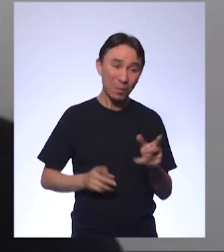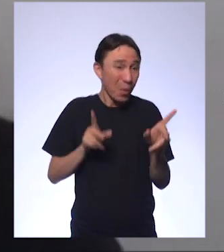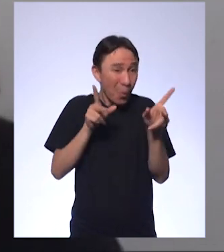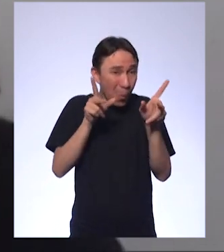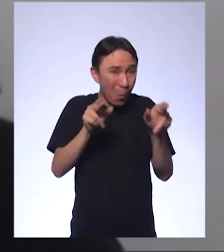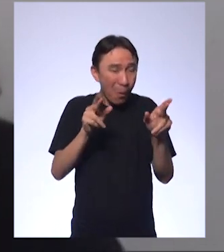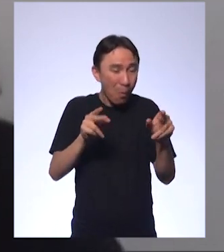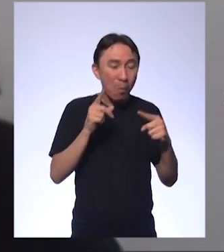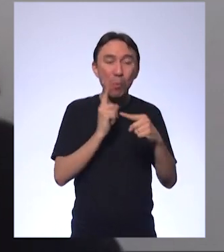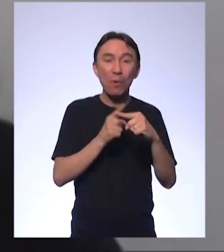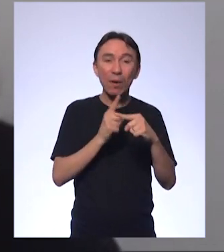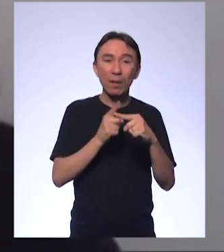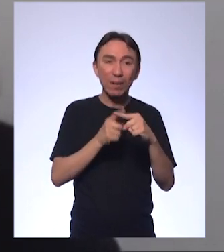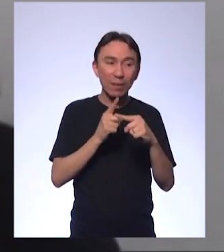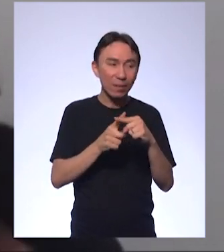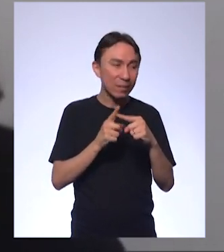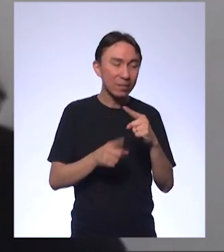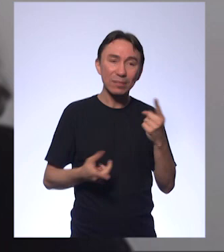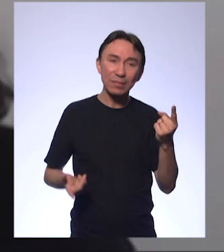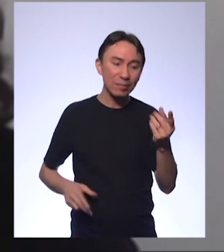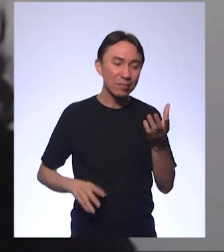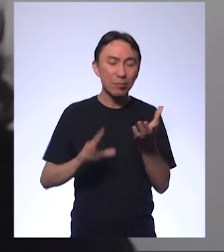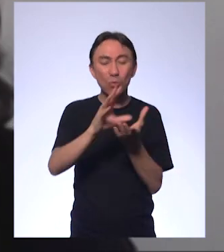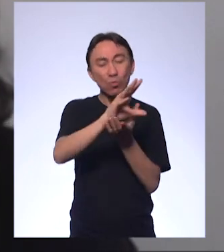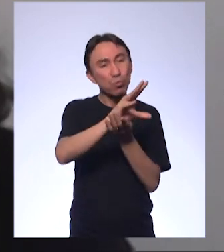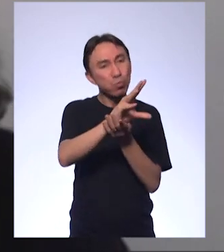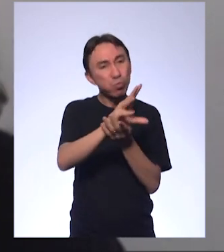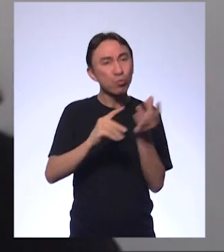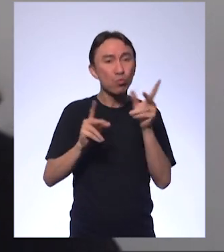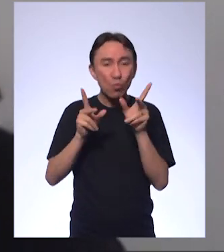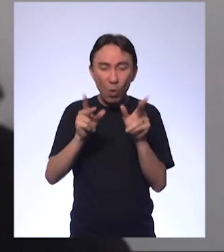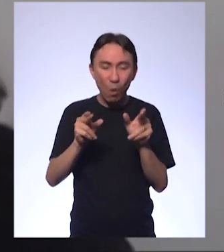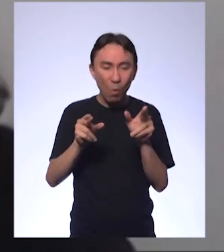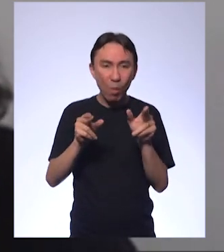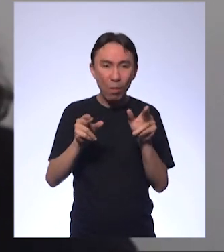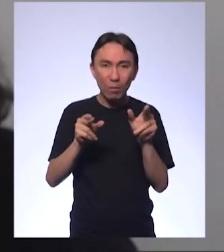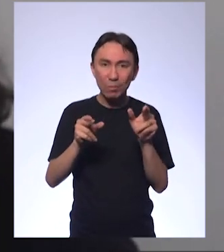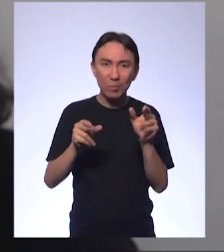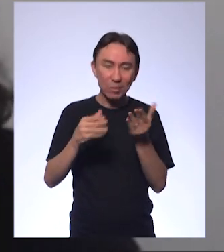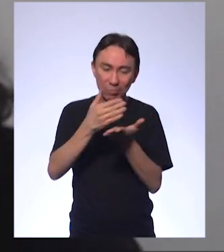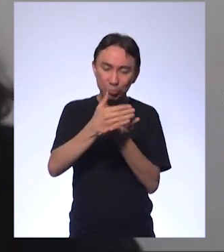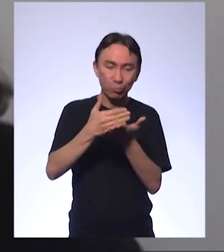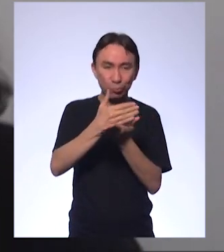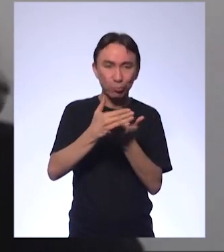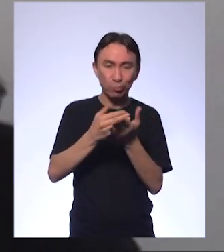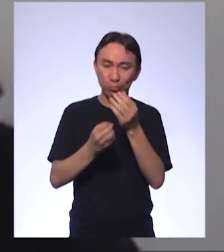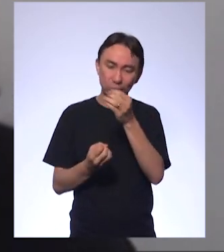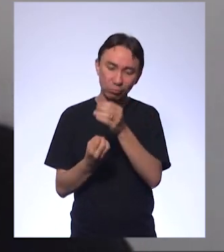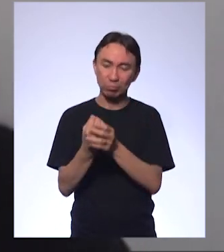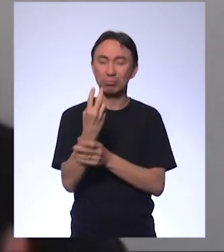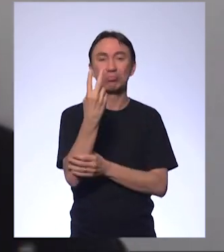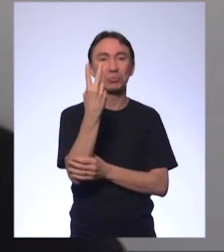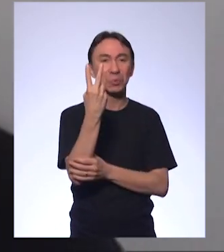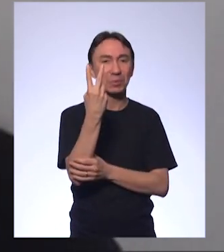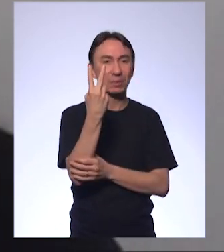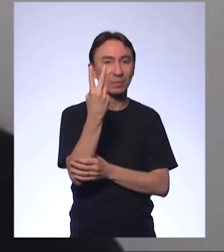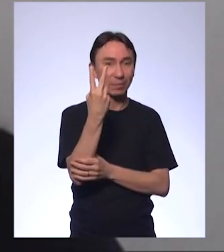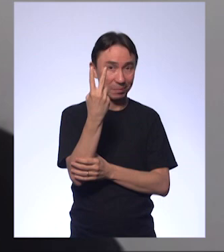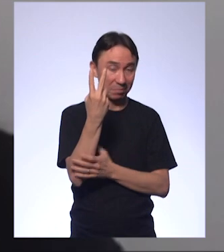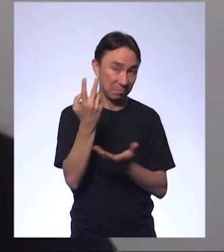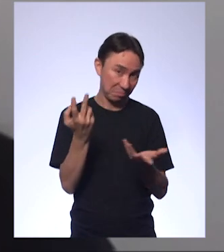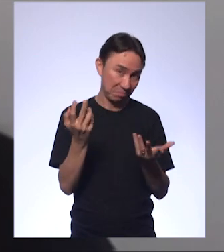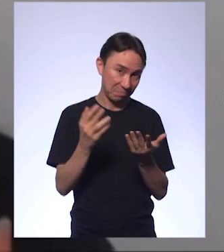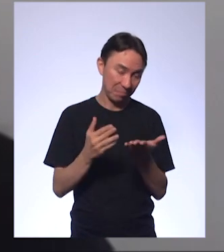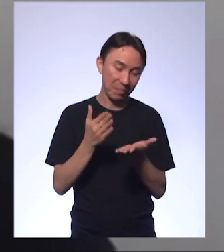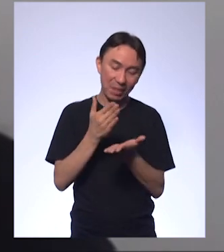né? Lembrando que vai acontecer a separação lá no processo de divisão celular, ok? E quando a gente fala, né,